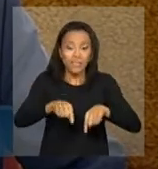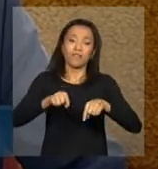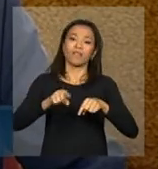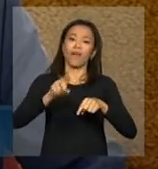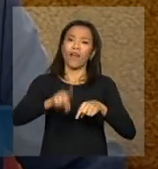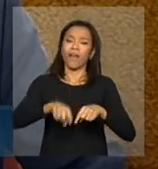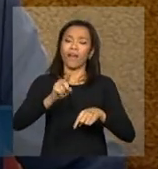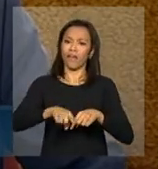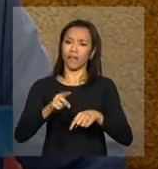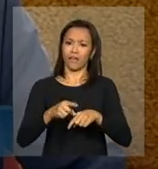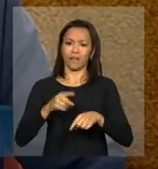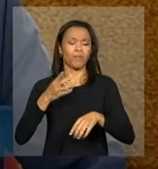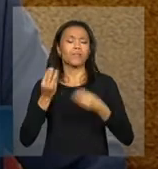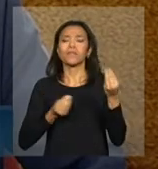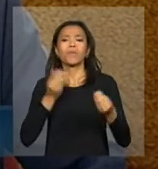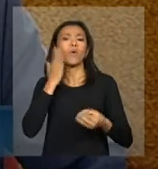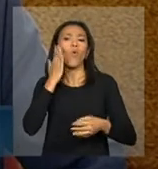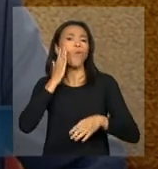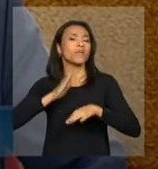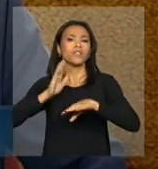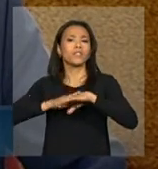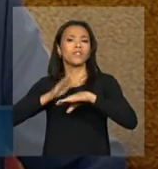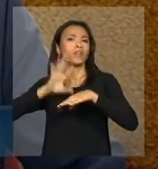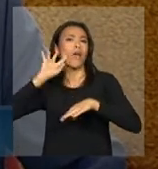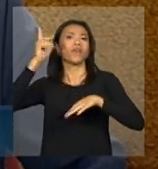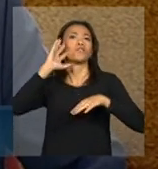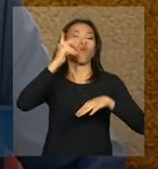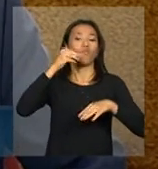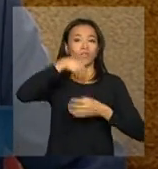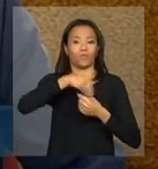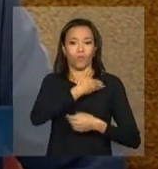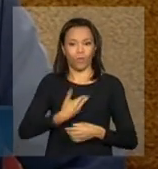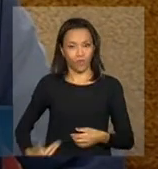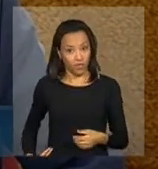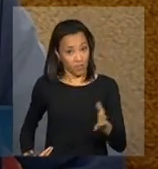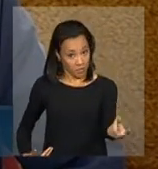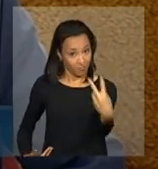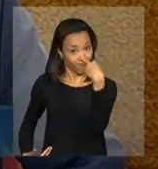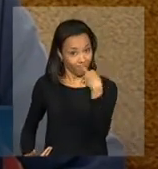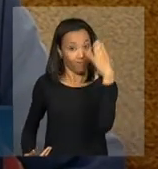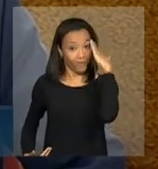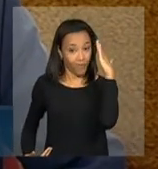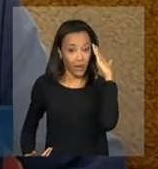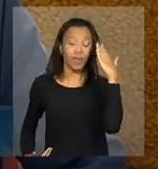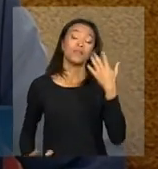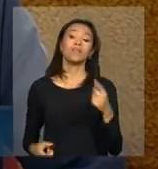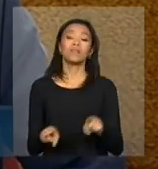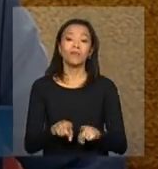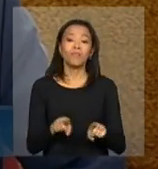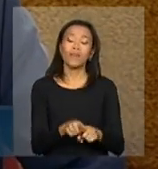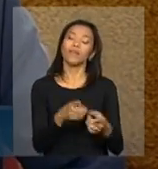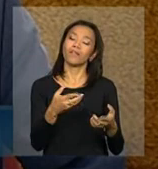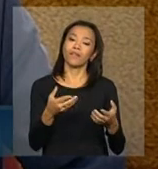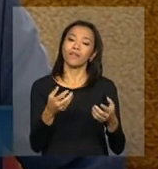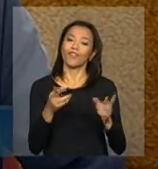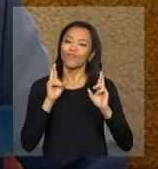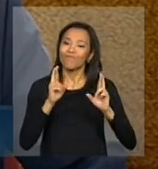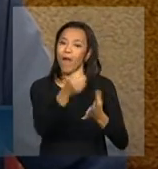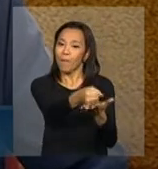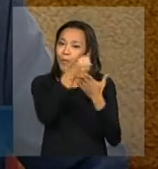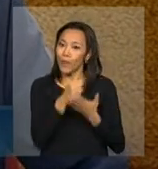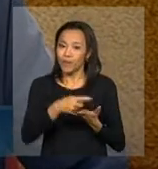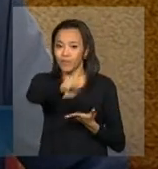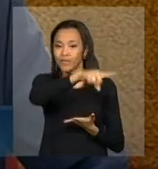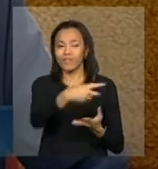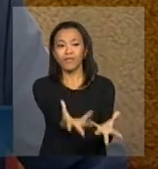como a gente toma as decisões públicas e contamos com essa energia de vocês para trazermos